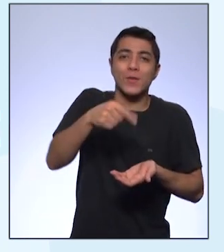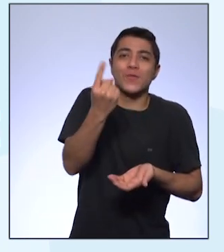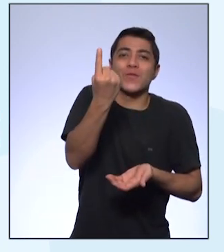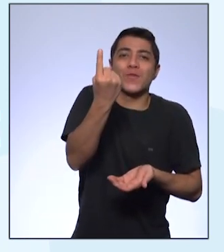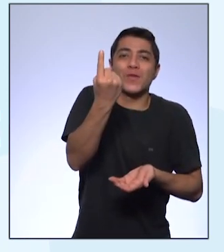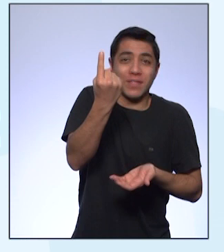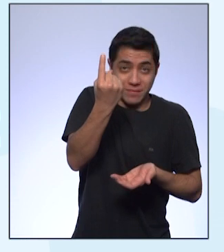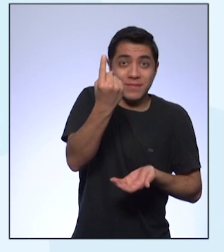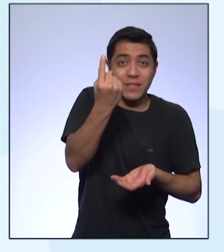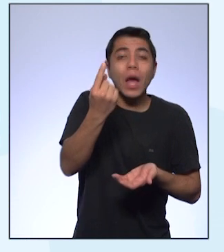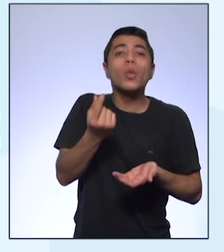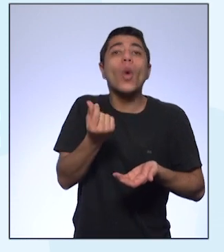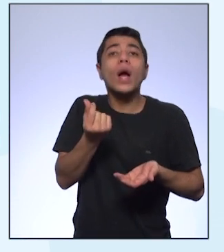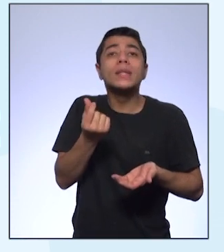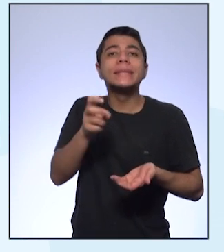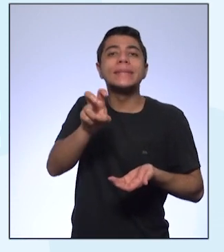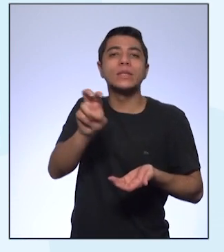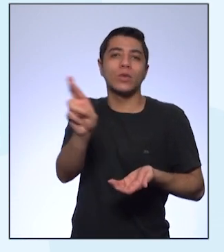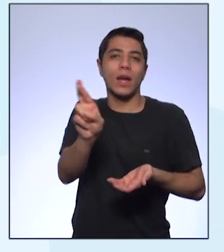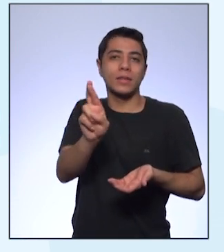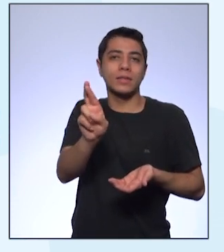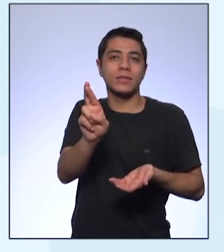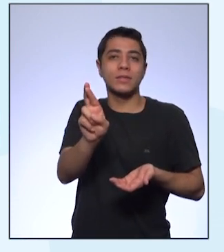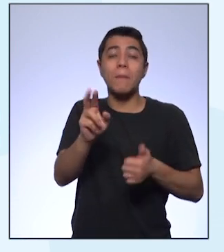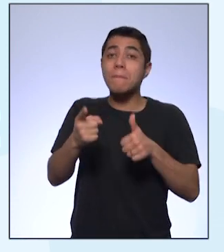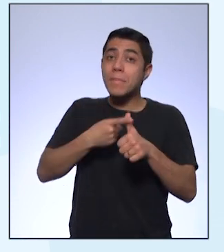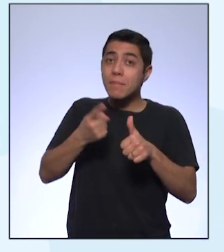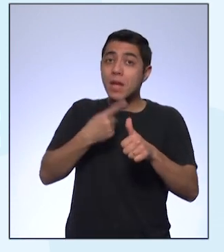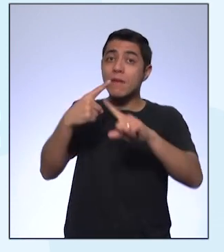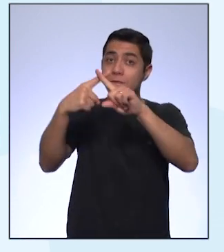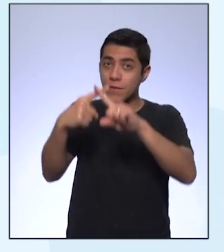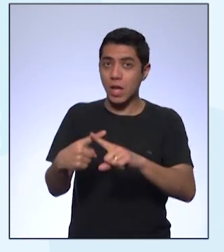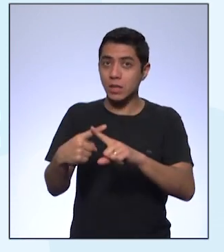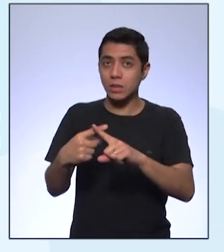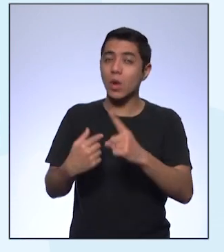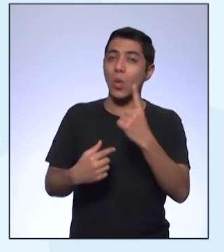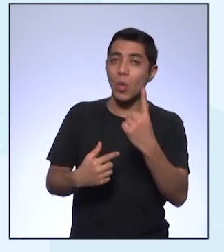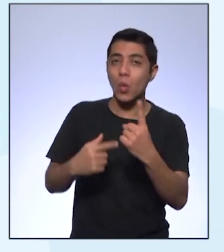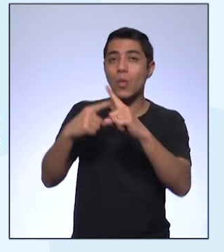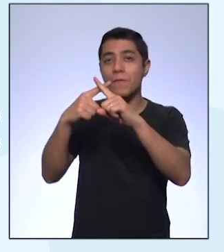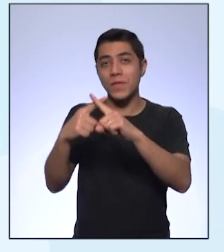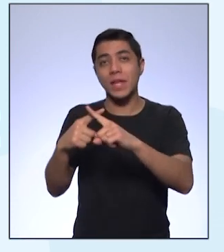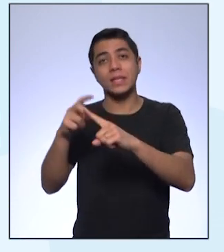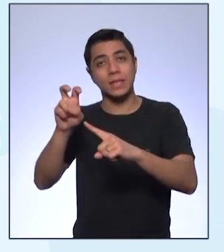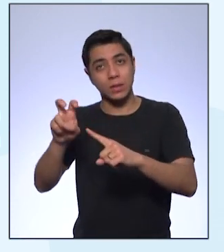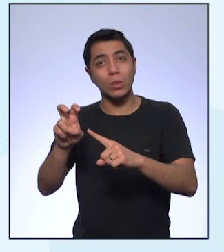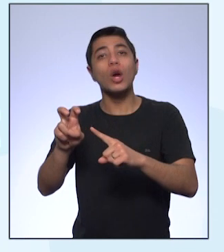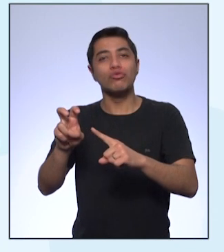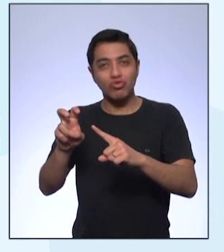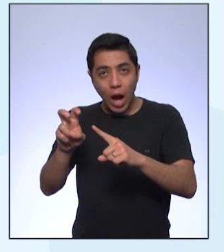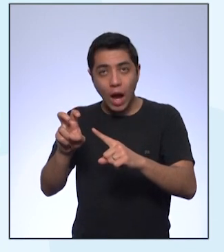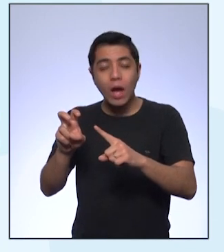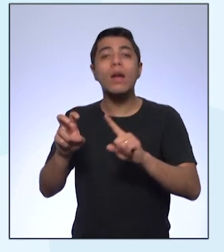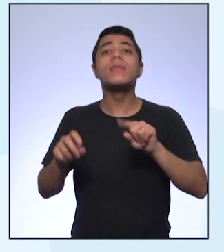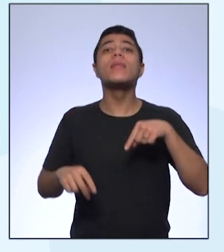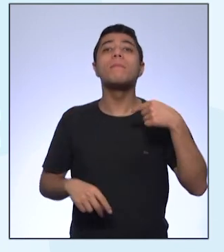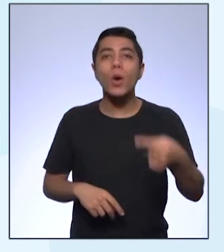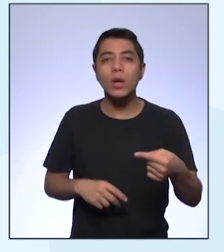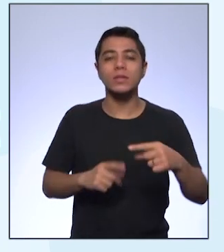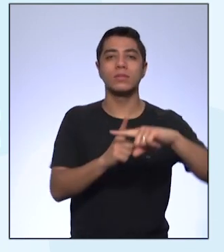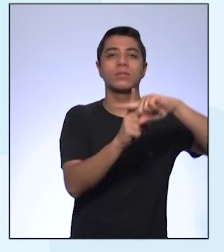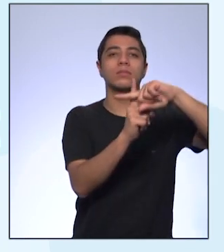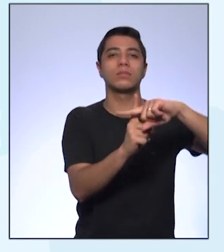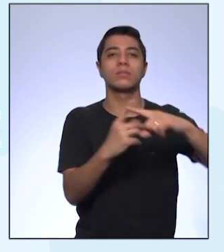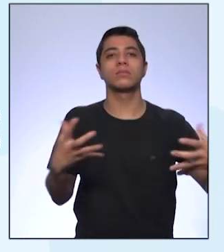tá ok? 1 vezes 5 mais 195, portanto, quando ela adquirir um pote extra, ela vai pagar R$